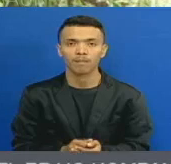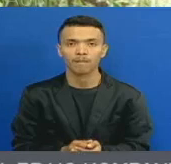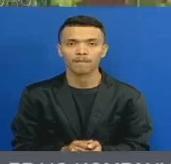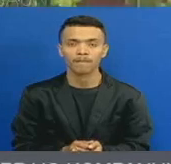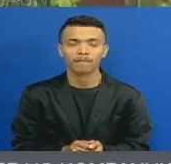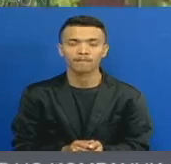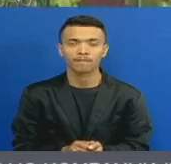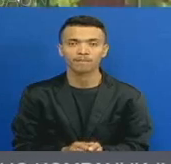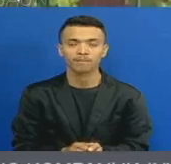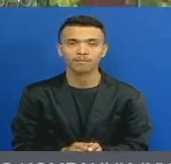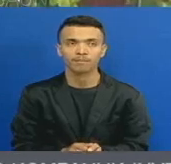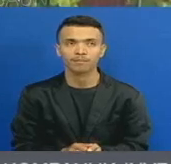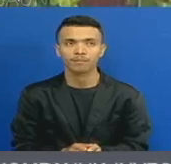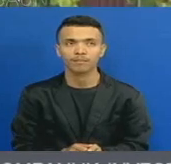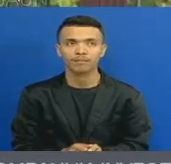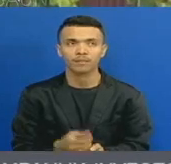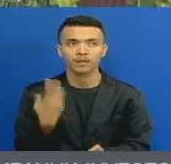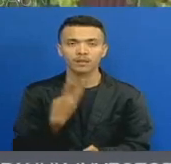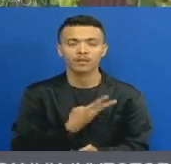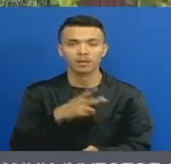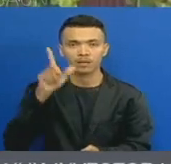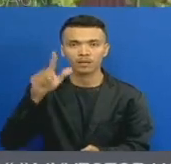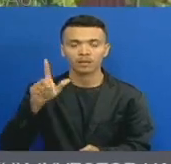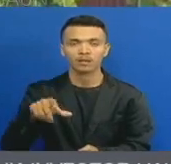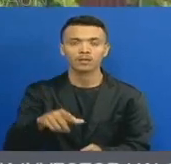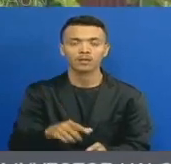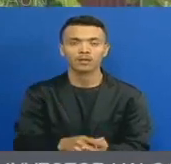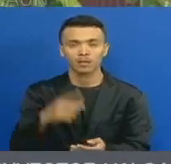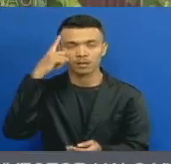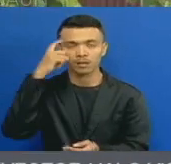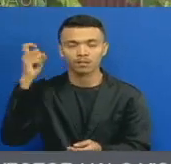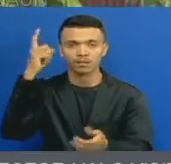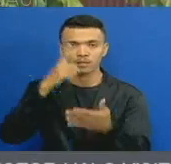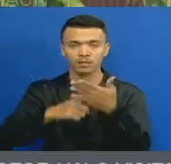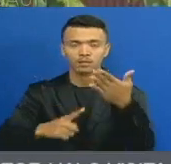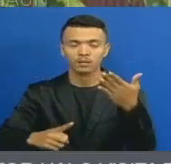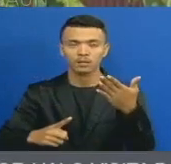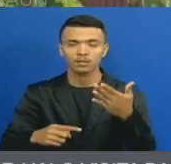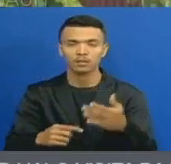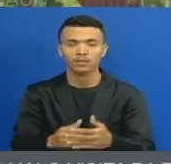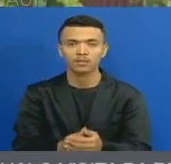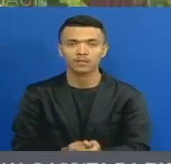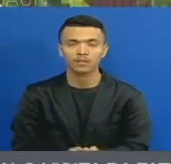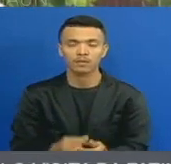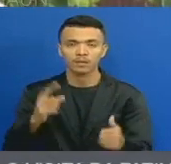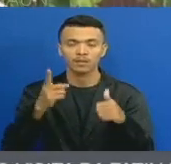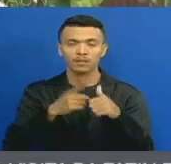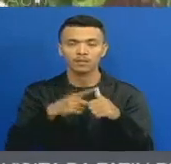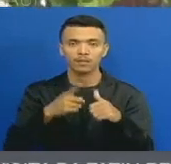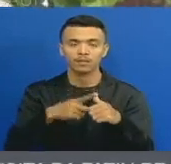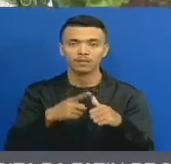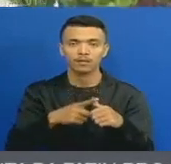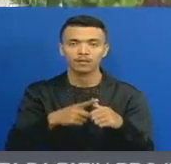parte arte. E até tarde, tem uma turlos, tamo se dá. E aí, início passado, né?